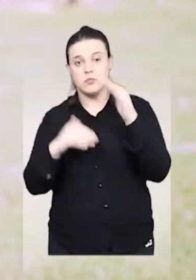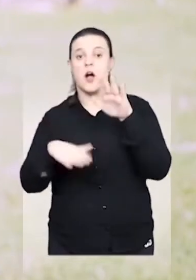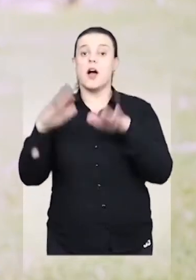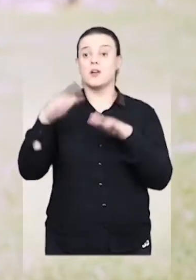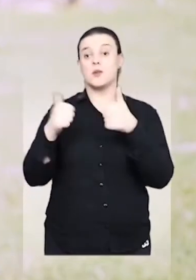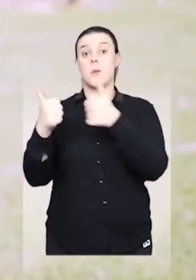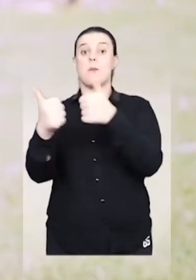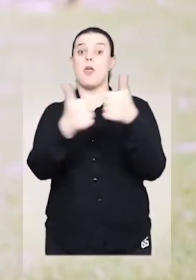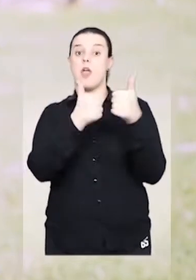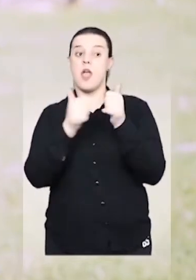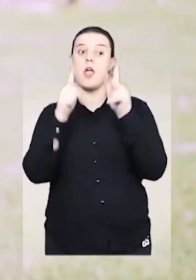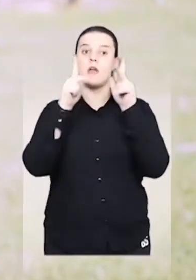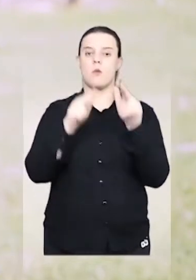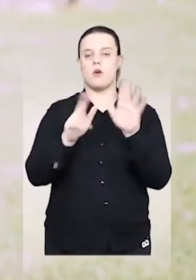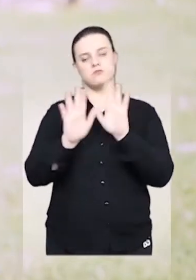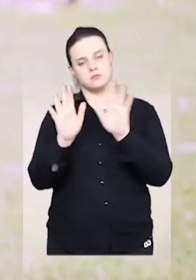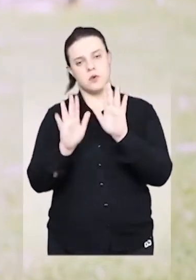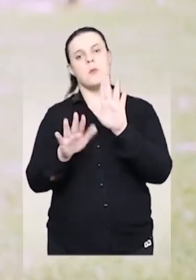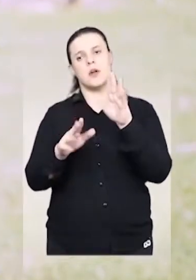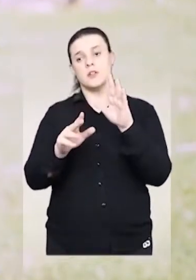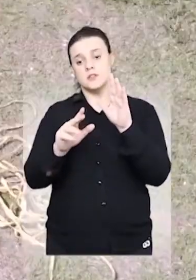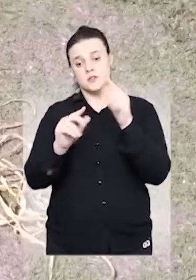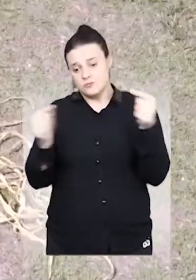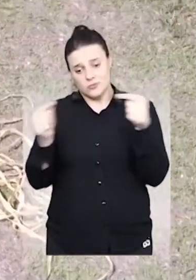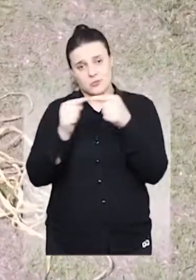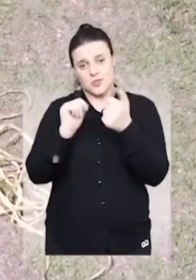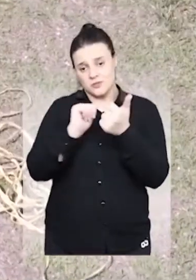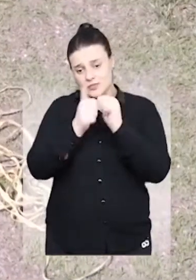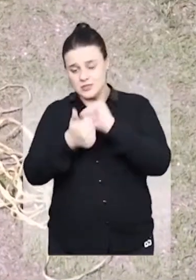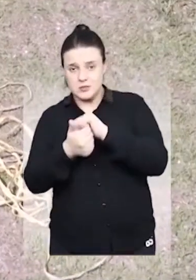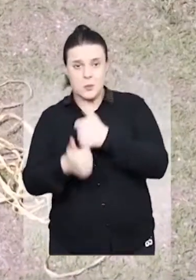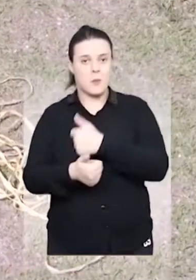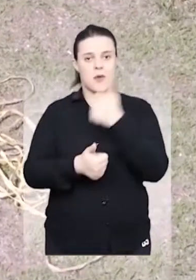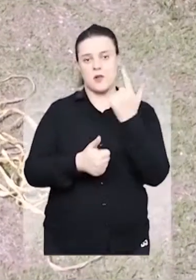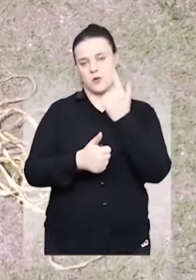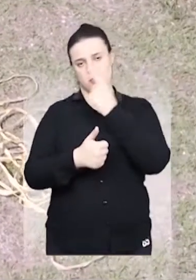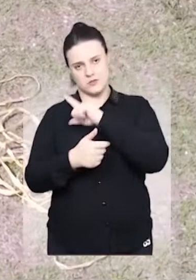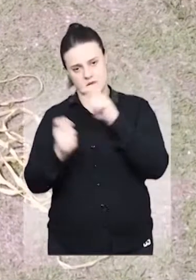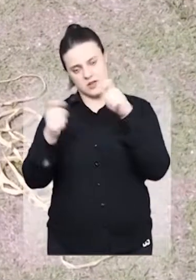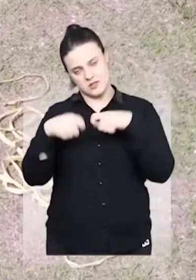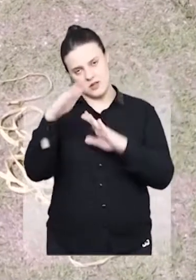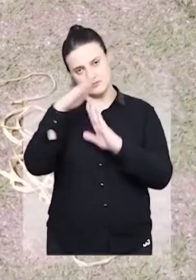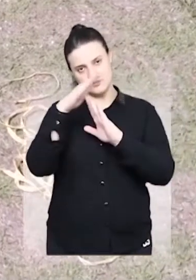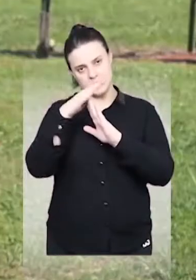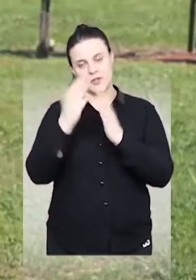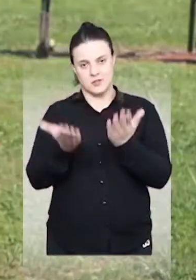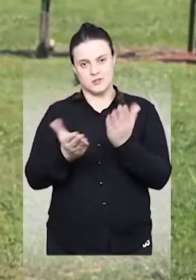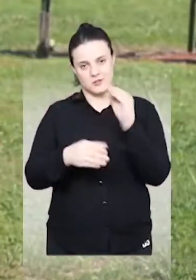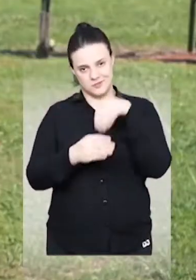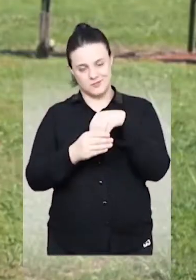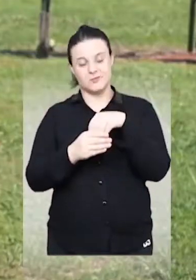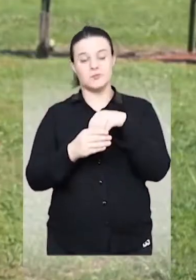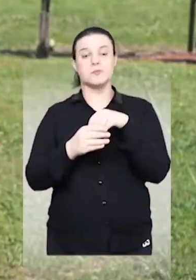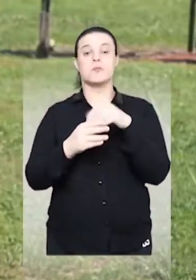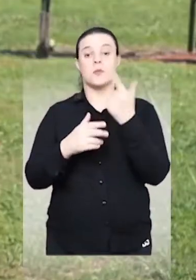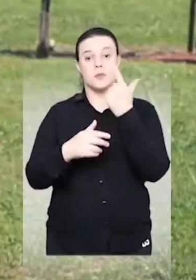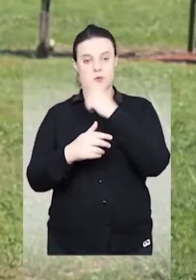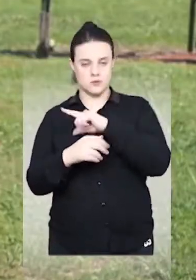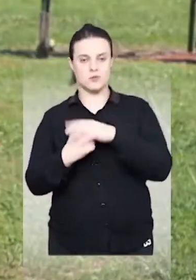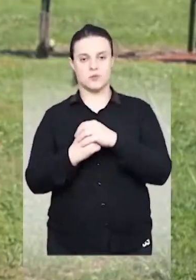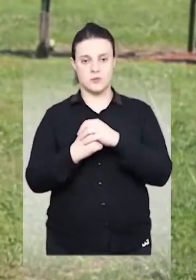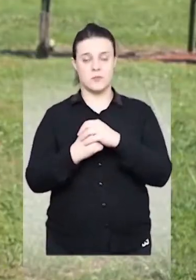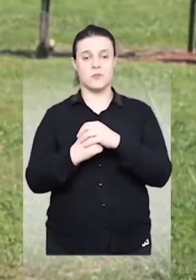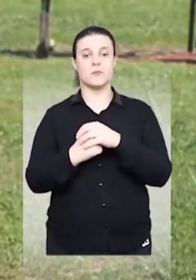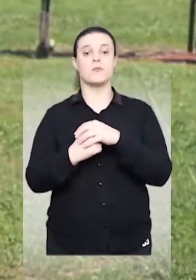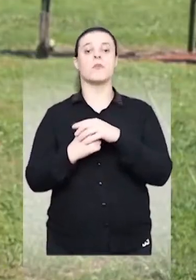vezes não tão bem quanto, mas da nossa forma, da melhor forma que a gente pode colocar ali para ser